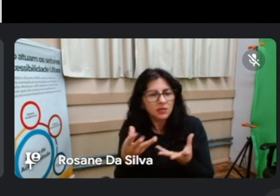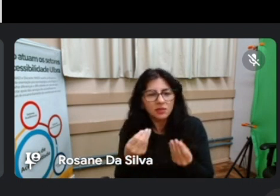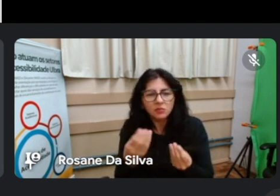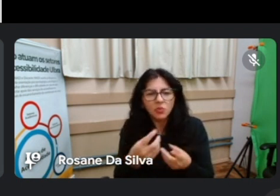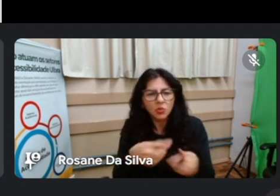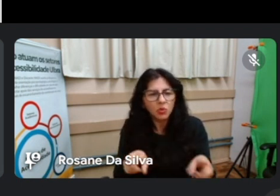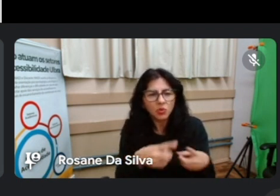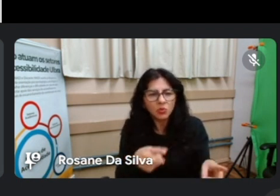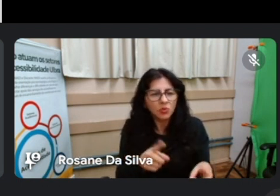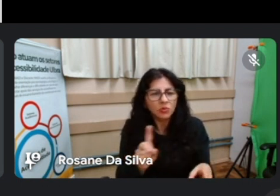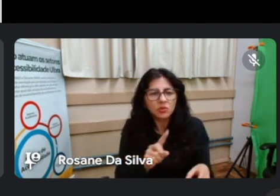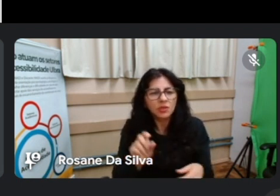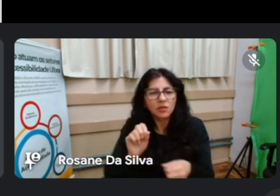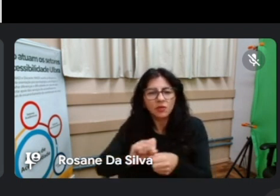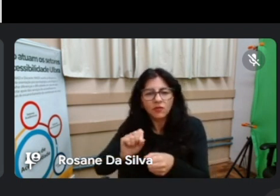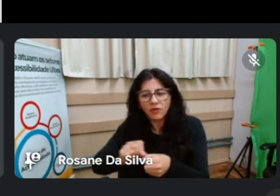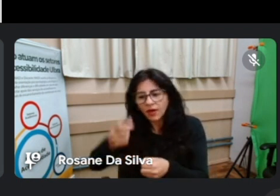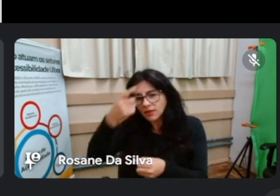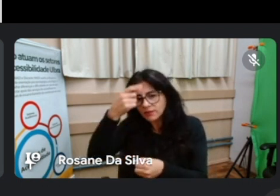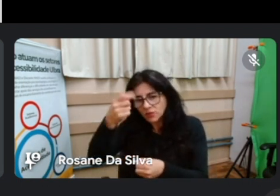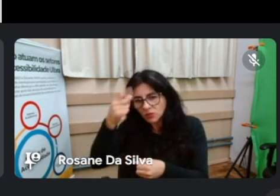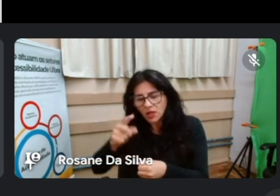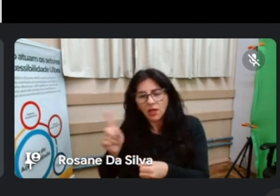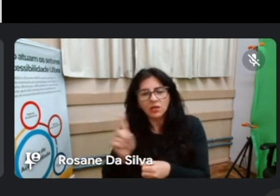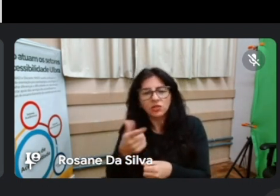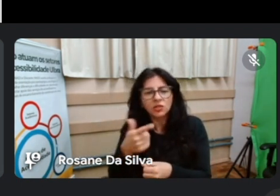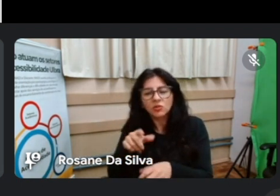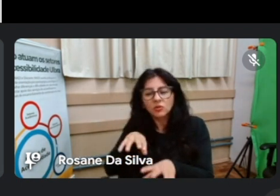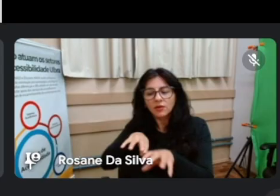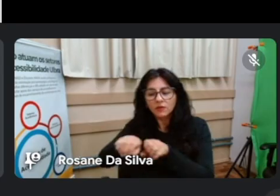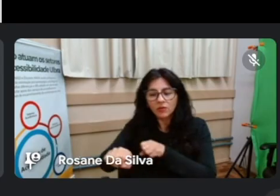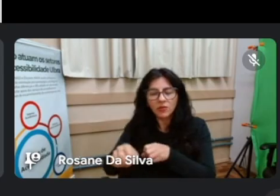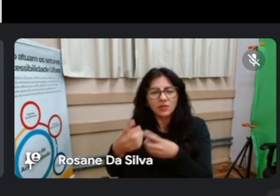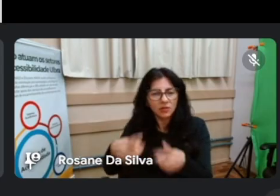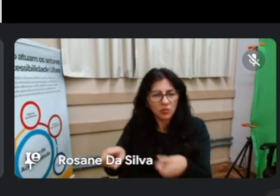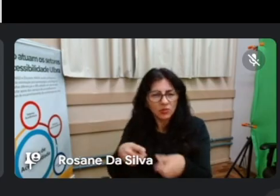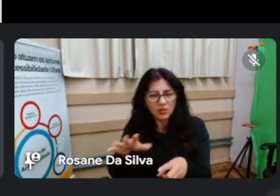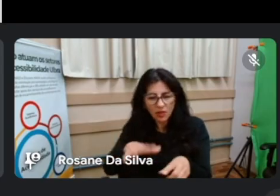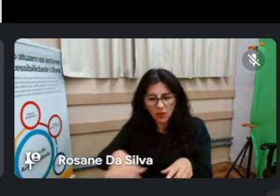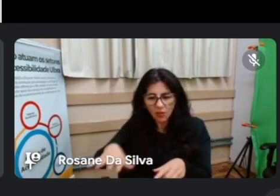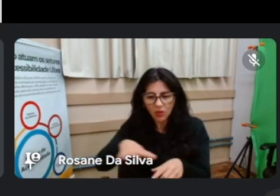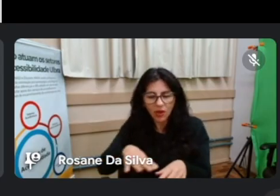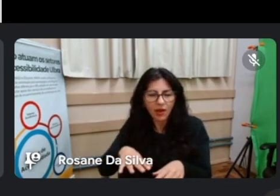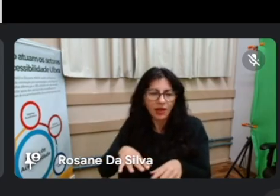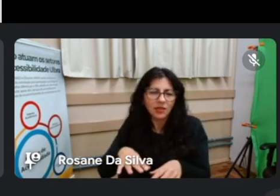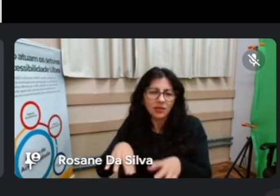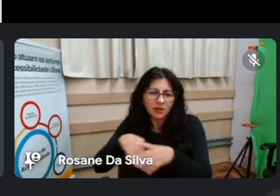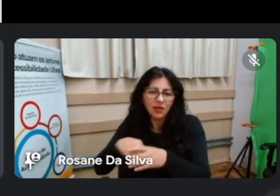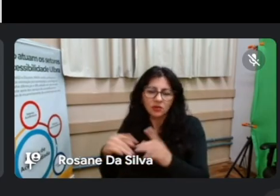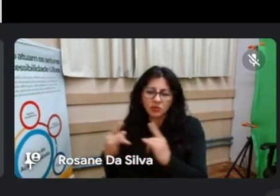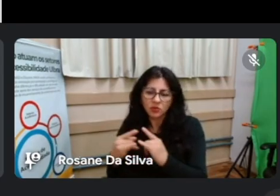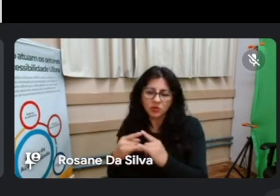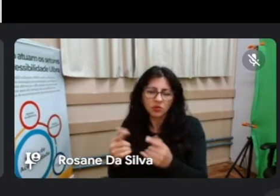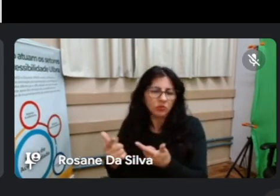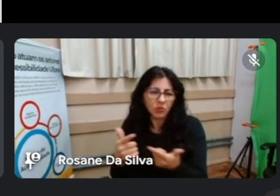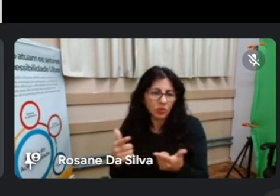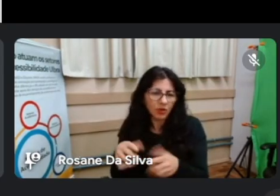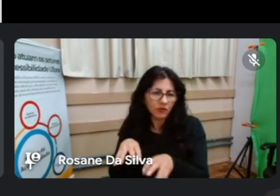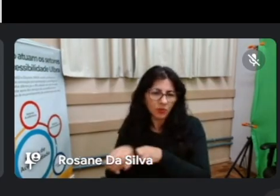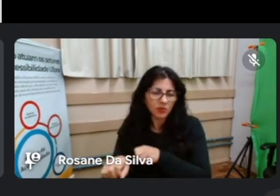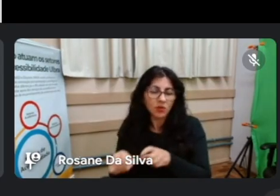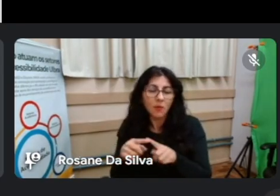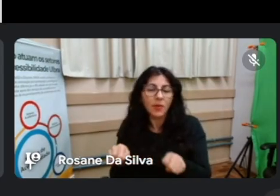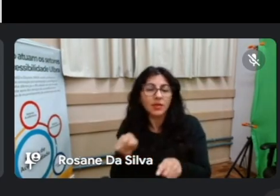passa por uma formação eh musical institucionalizada mas que